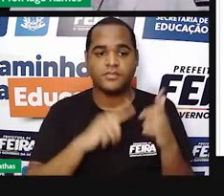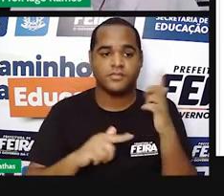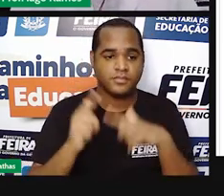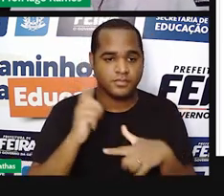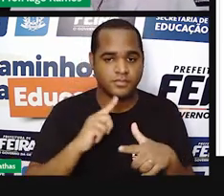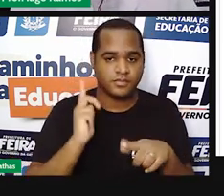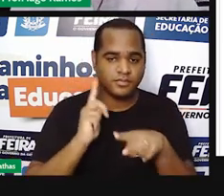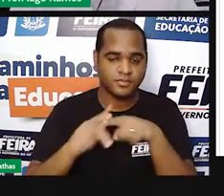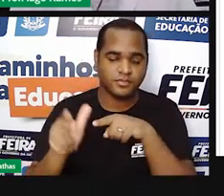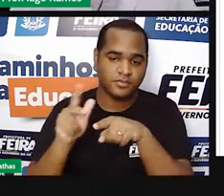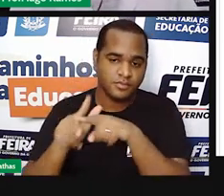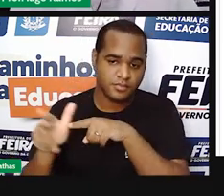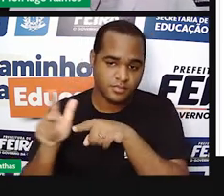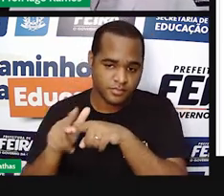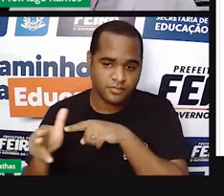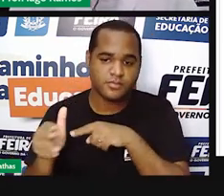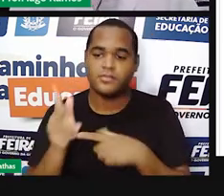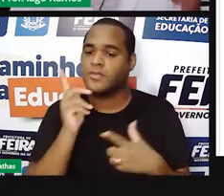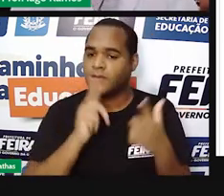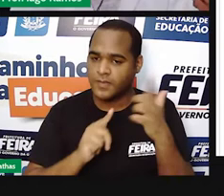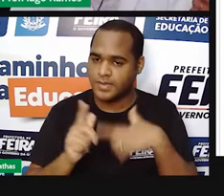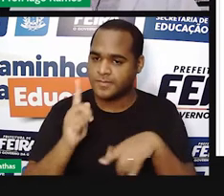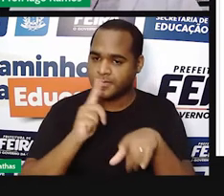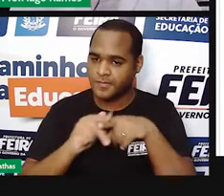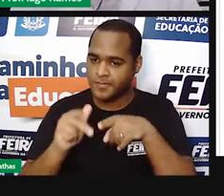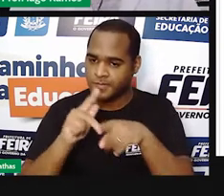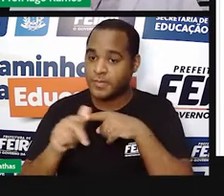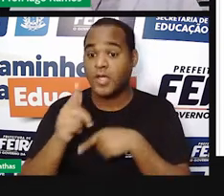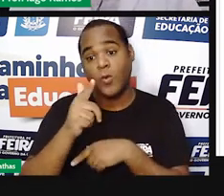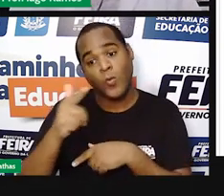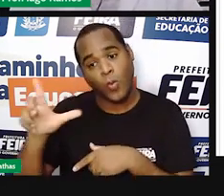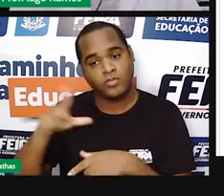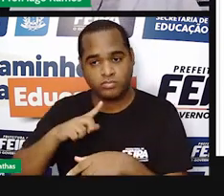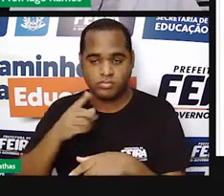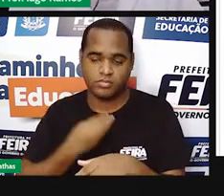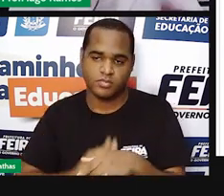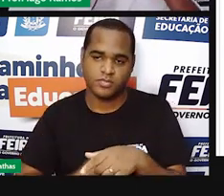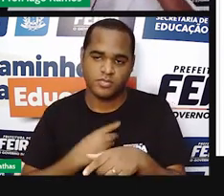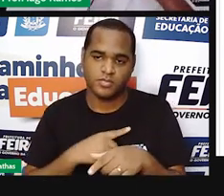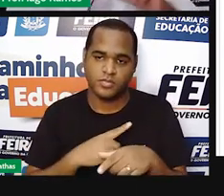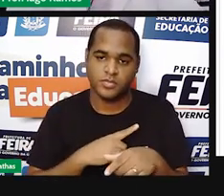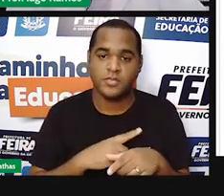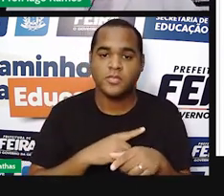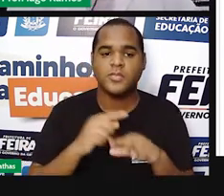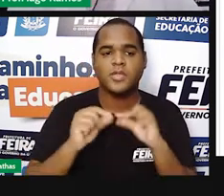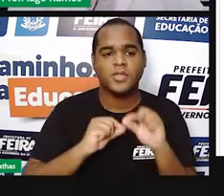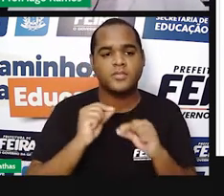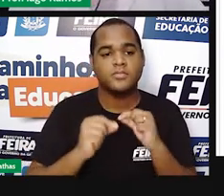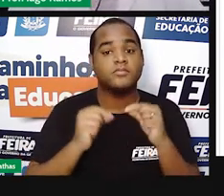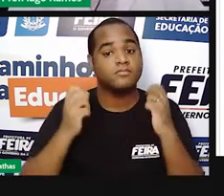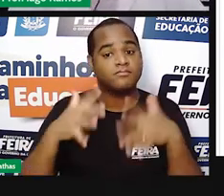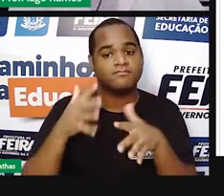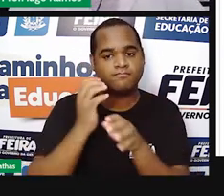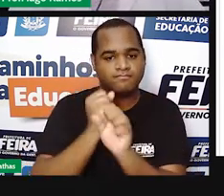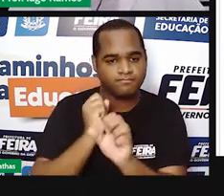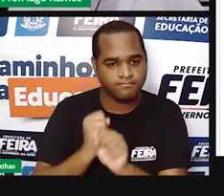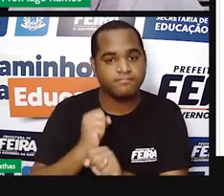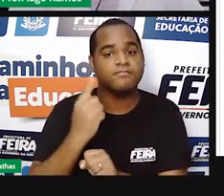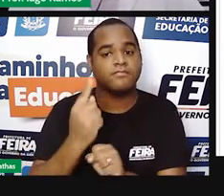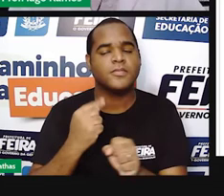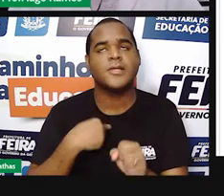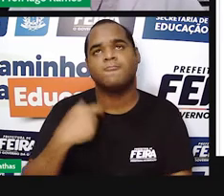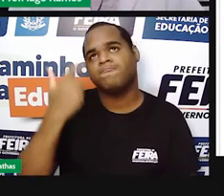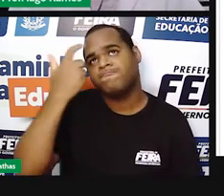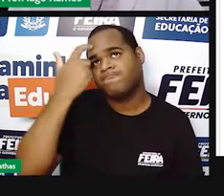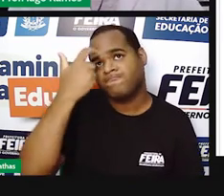de conseguir vencer esse jogo na próxima rodada são uma maneira contamos uma Então vamos pensar assim